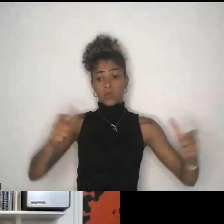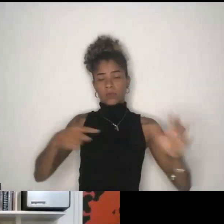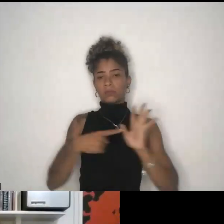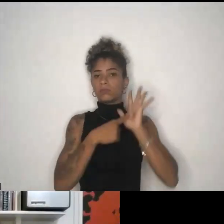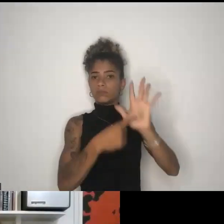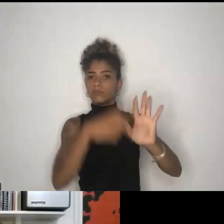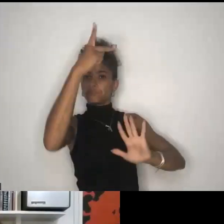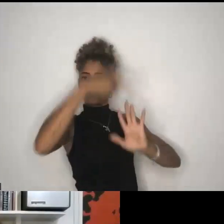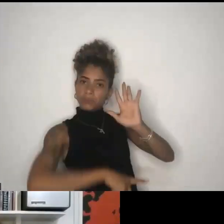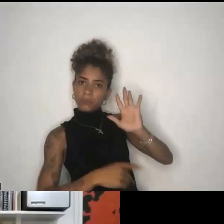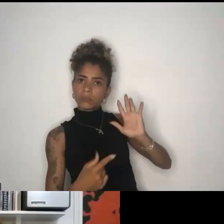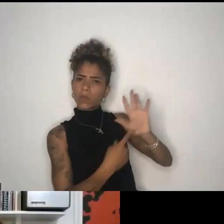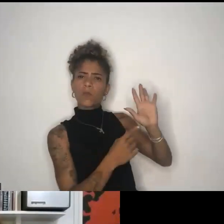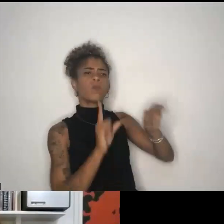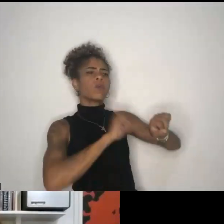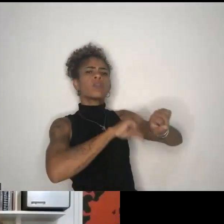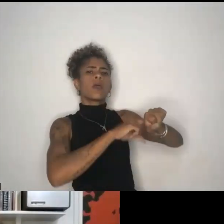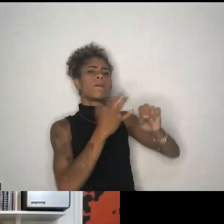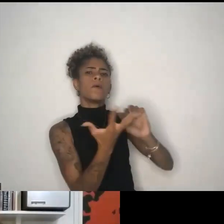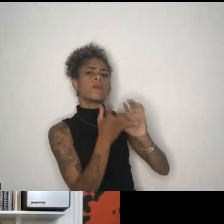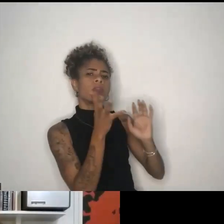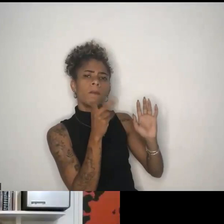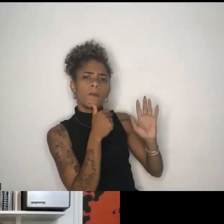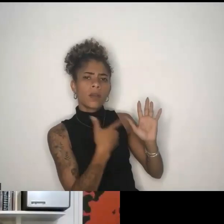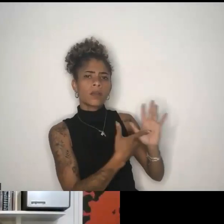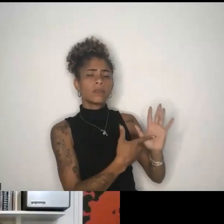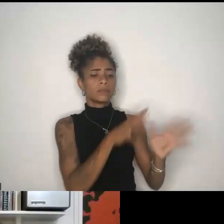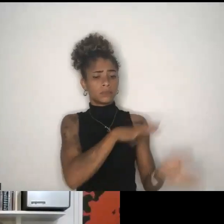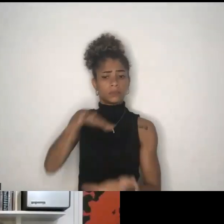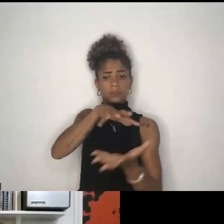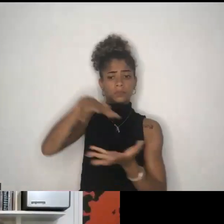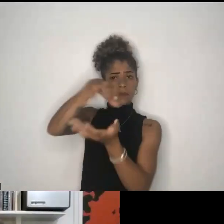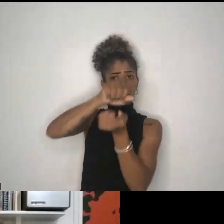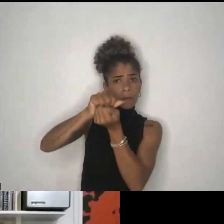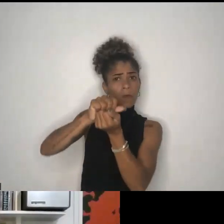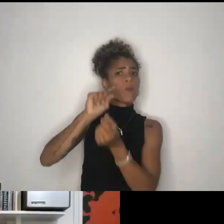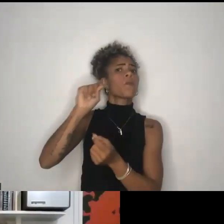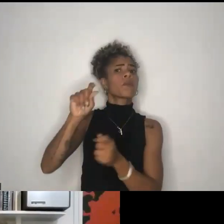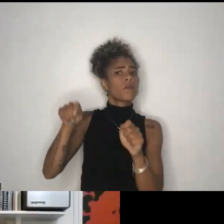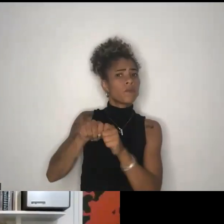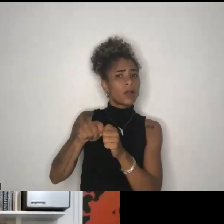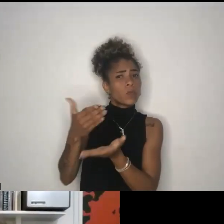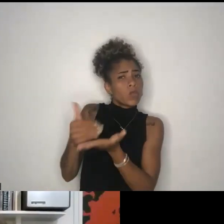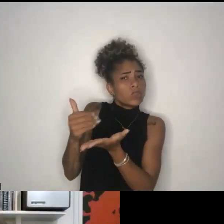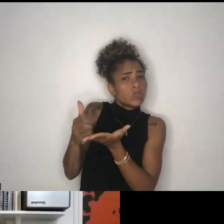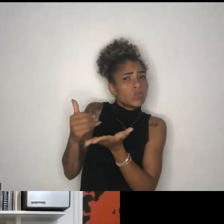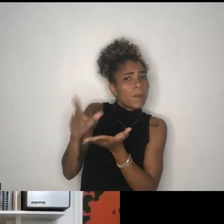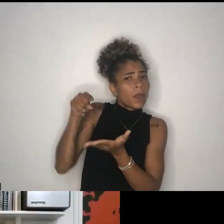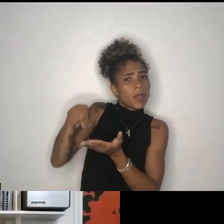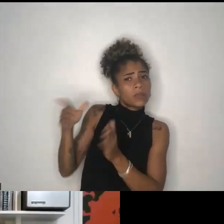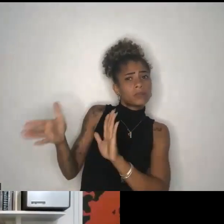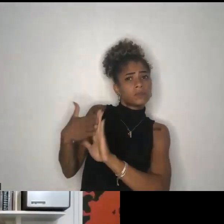E aí a questão dele que tem a ver com sustentabilidade é o que se faz com todo o resíduo gerado nessa cenoura